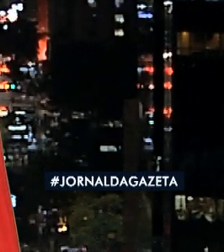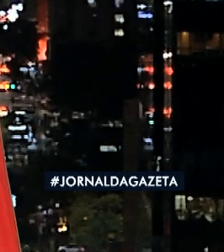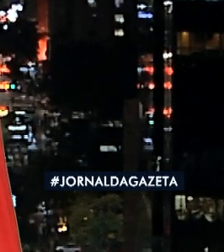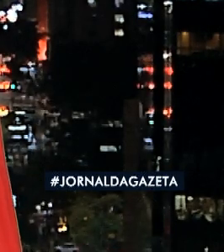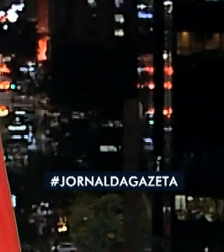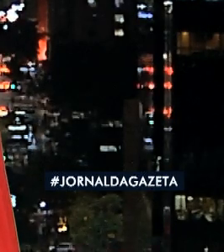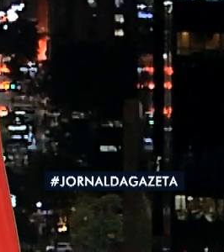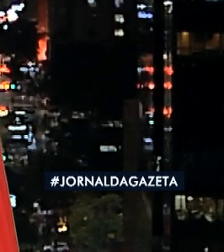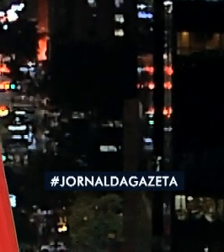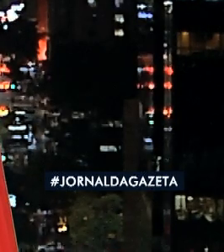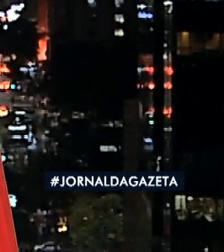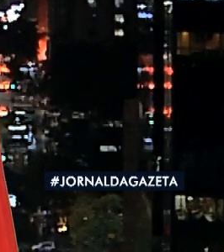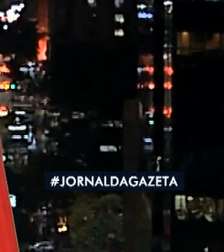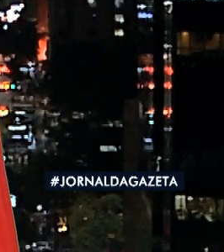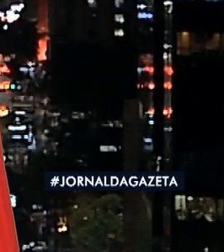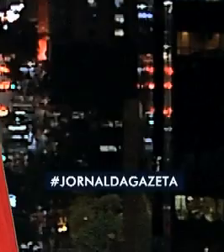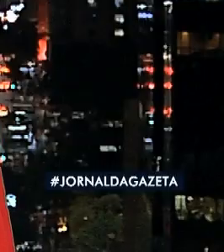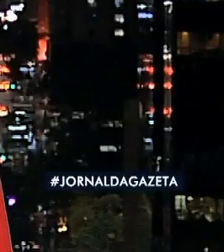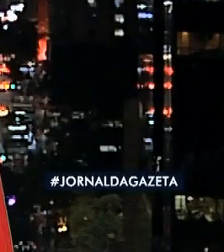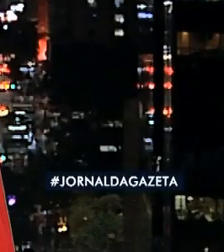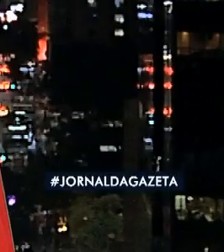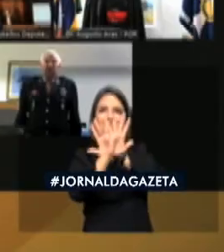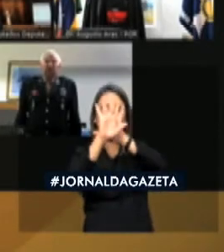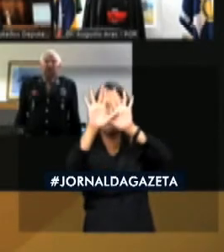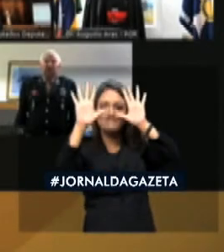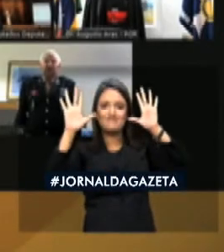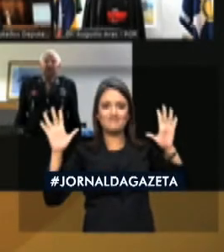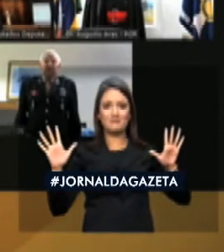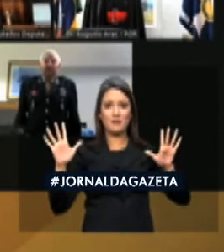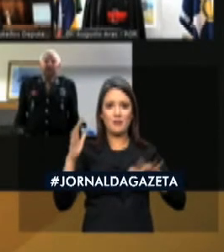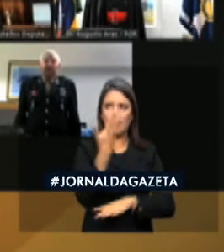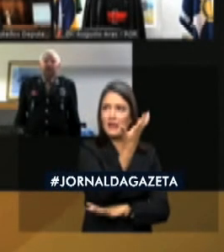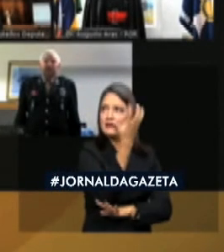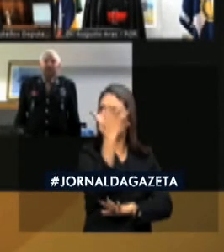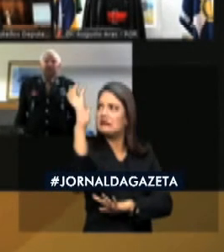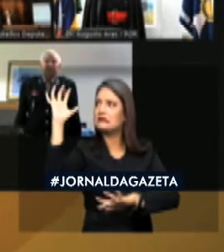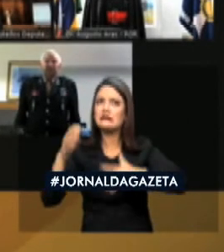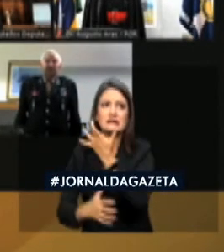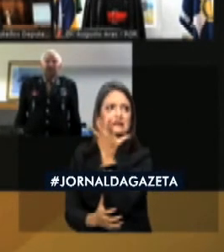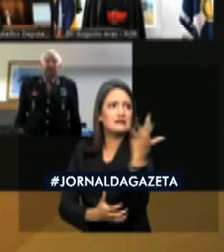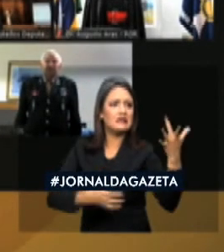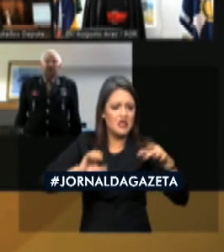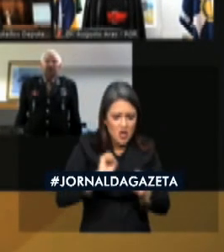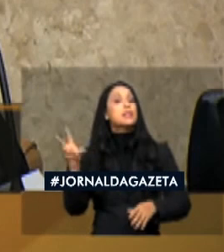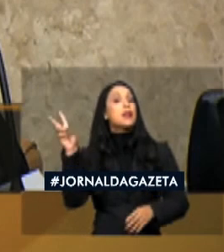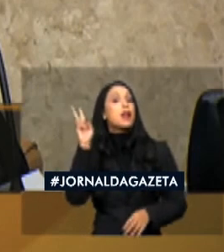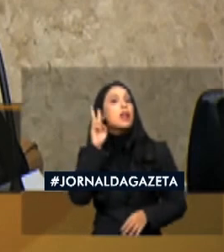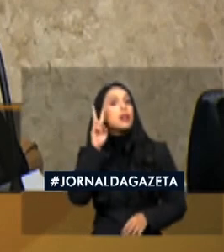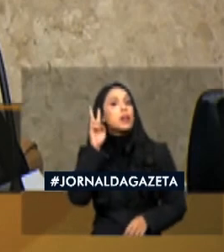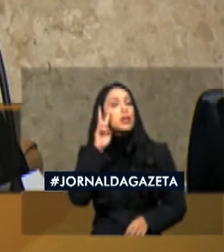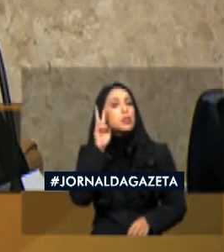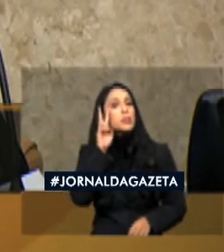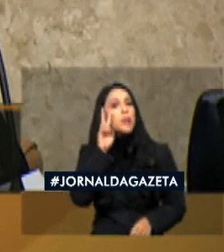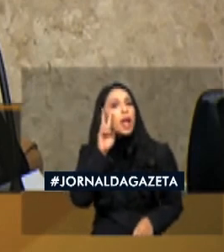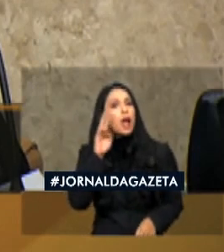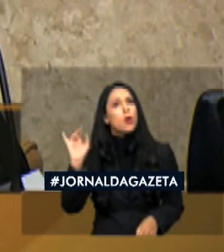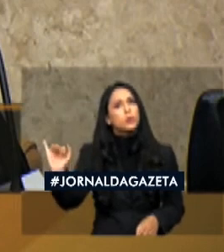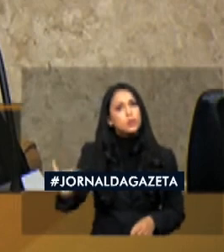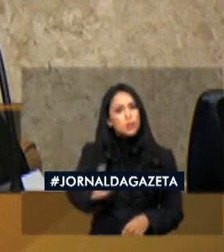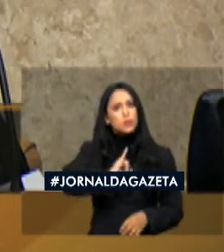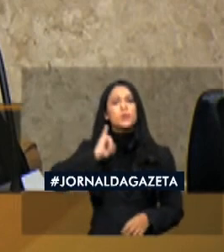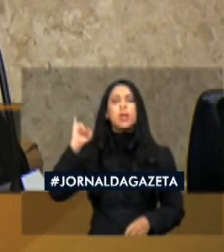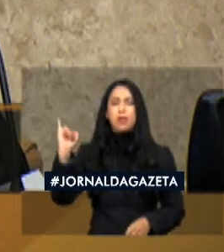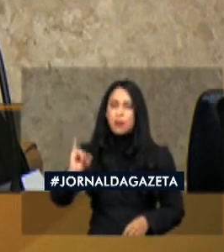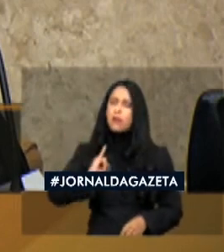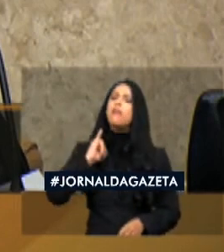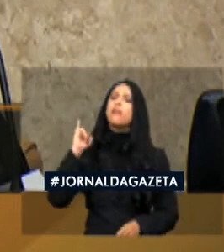em Brasília, Afonso Marangoni. A sessão solene foi realizada por videoconferência devido ao elevado número de